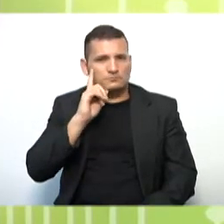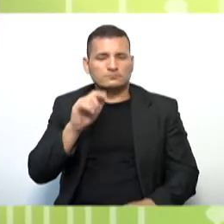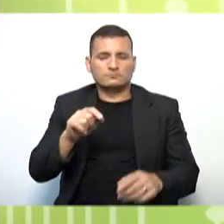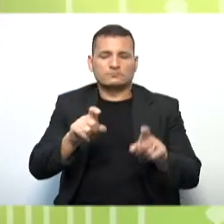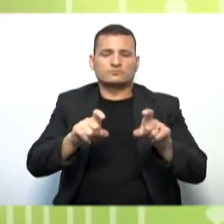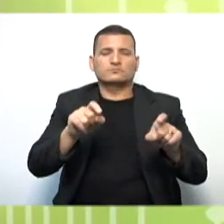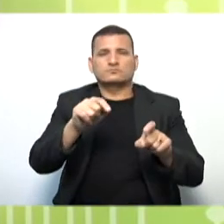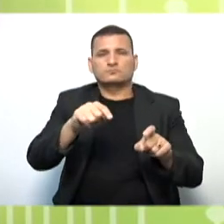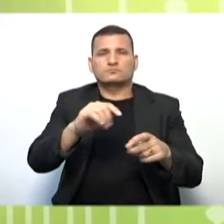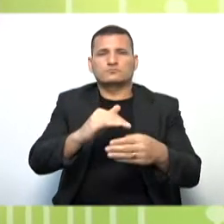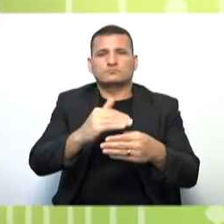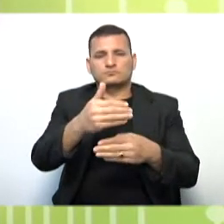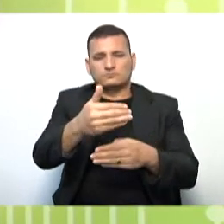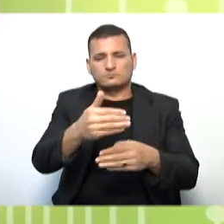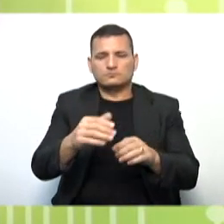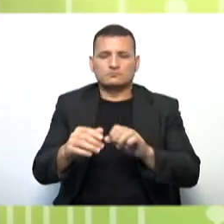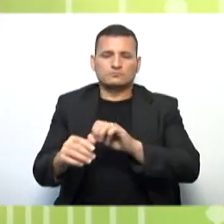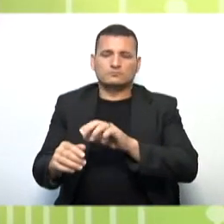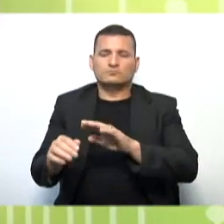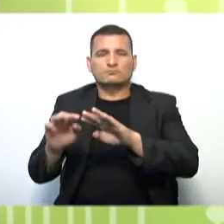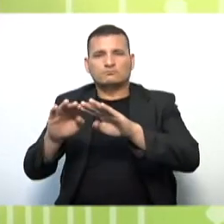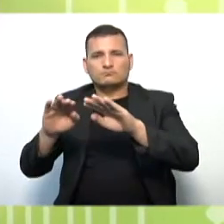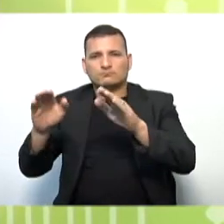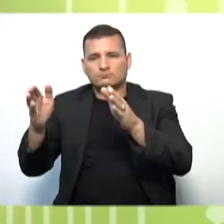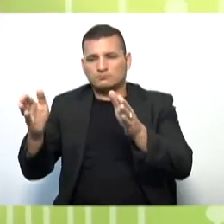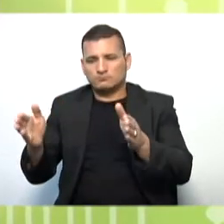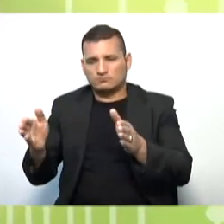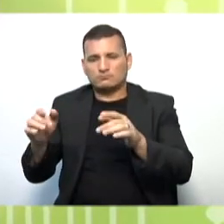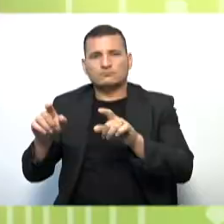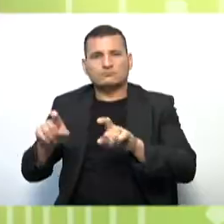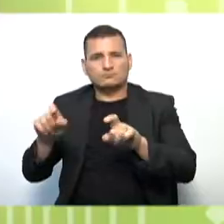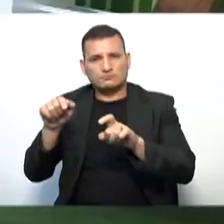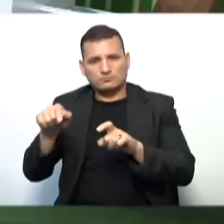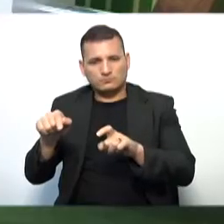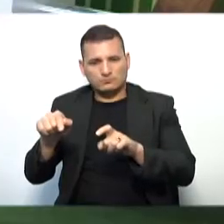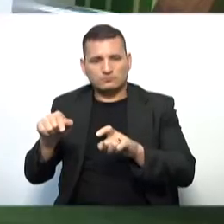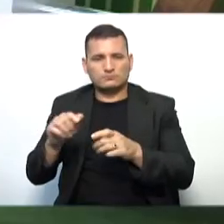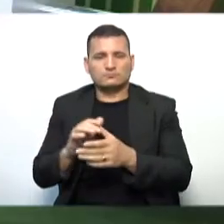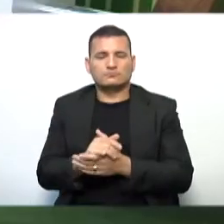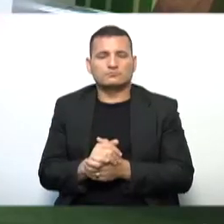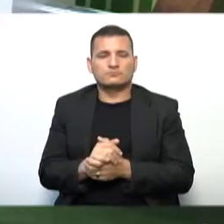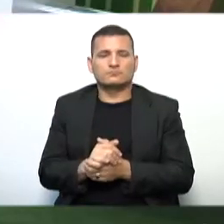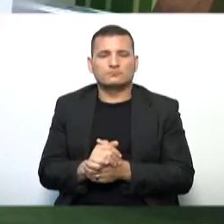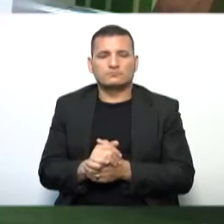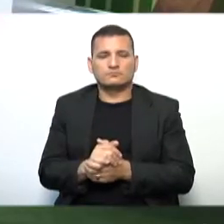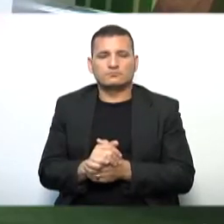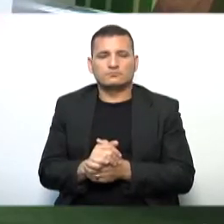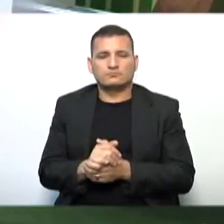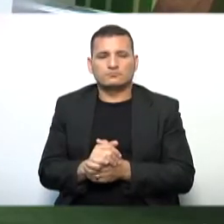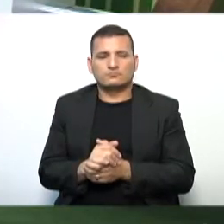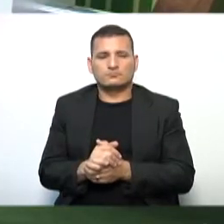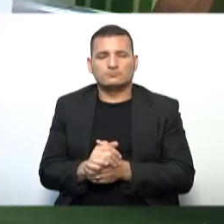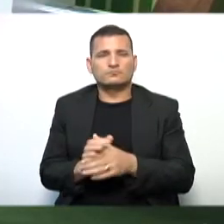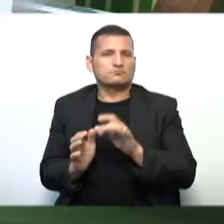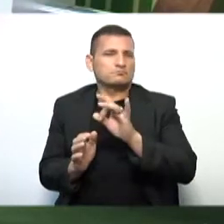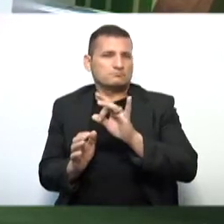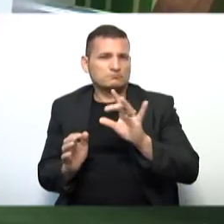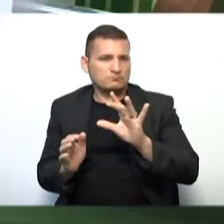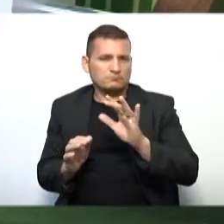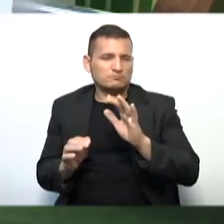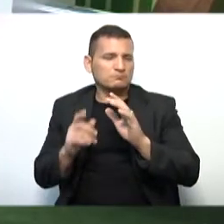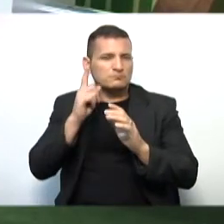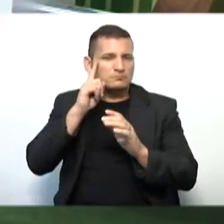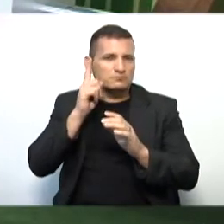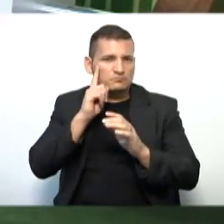de mesa, o nosso notebook. Isso são sistemas operacionais. Os laboratórios das escolas. Né? Isso, é. São atividades corriqueiras.